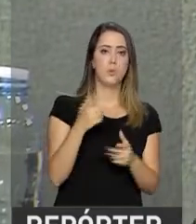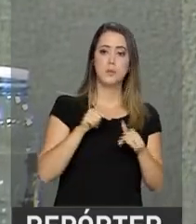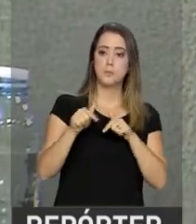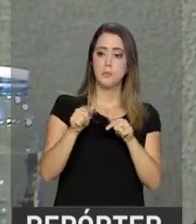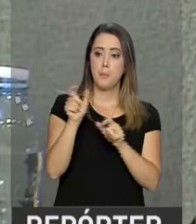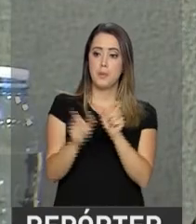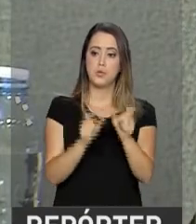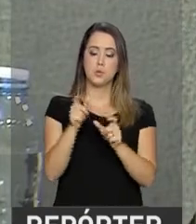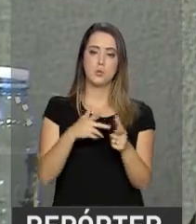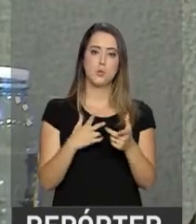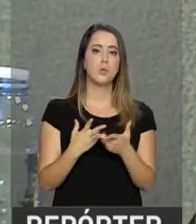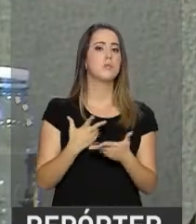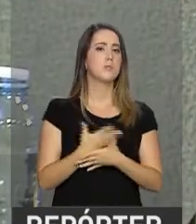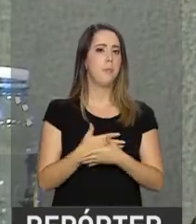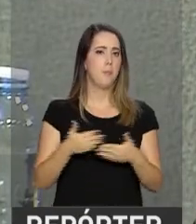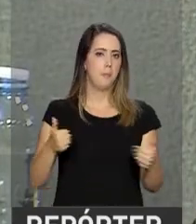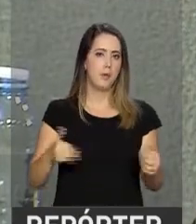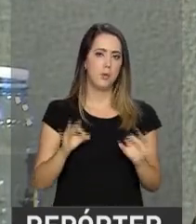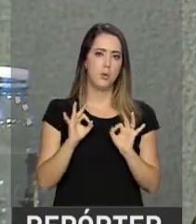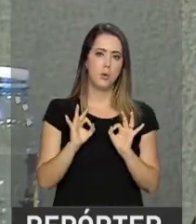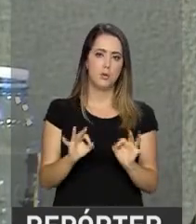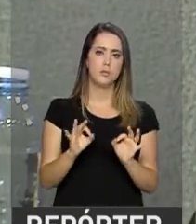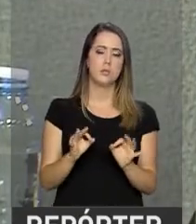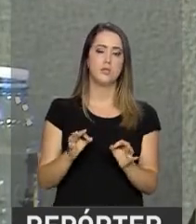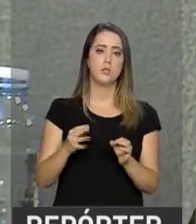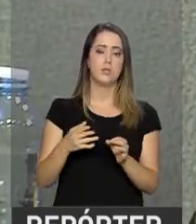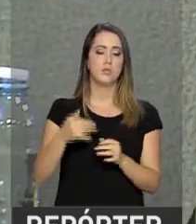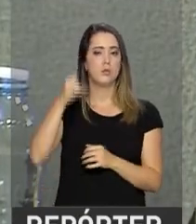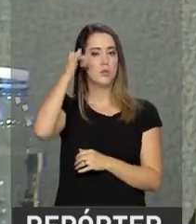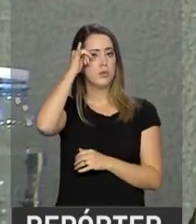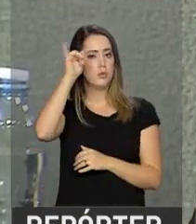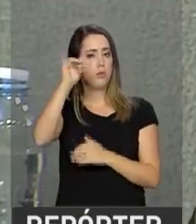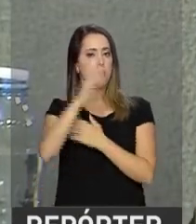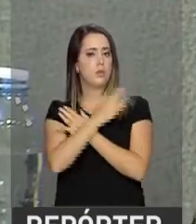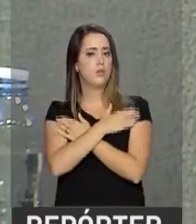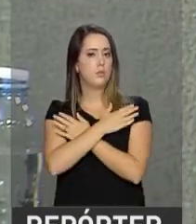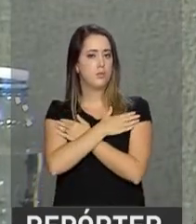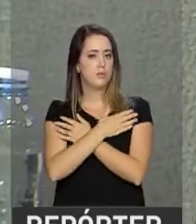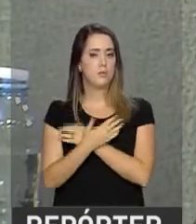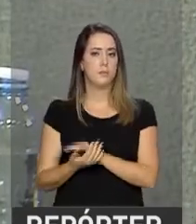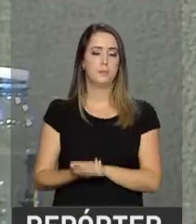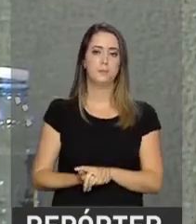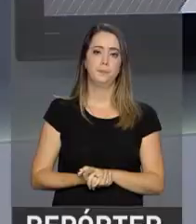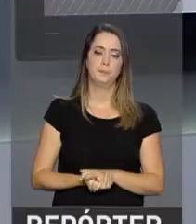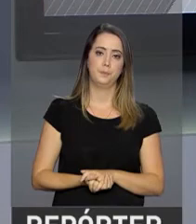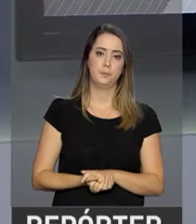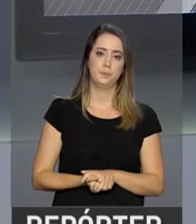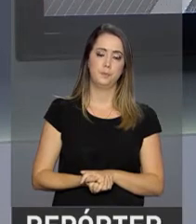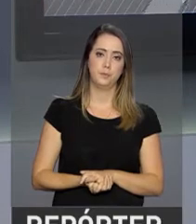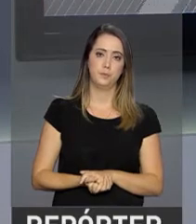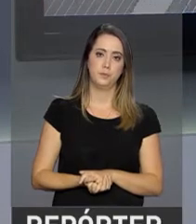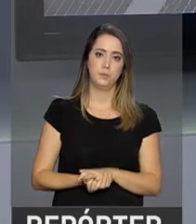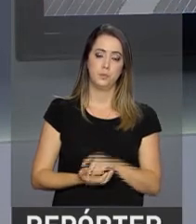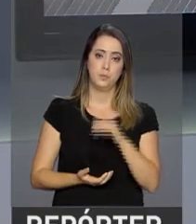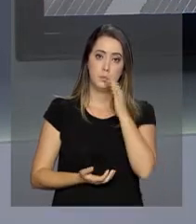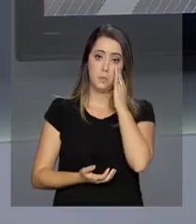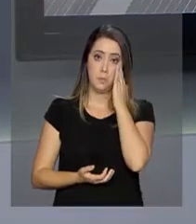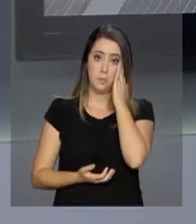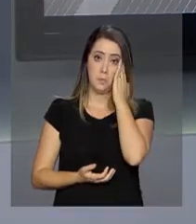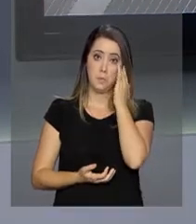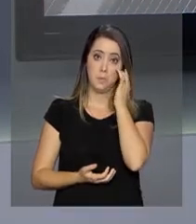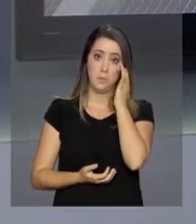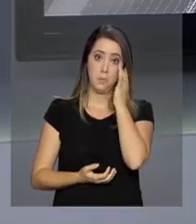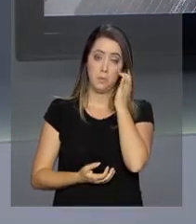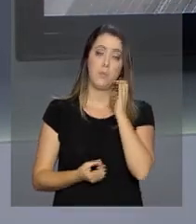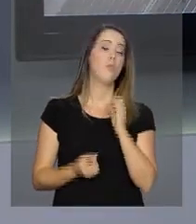fortalece significativamente o combate ao desemprego no país ainda durante esta tarde